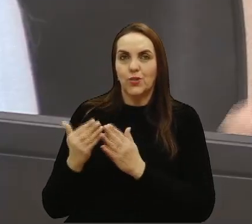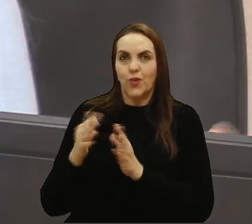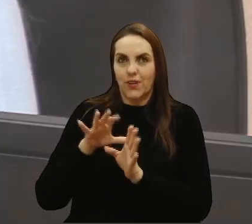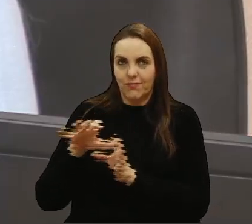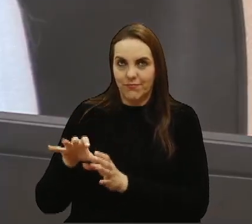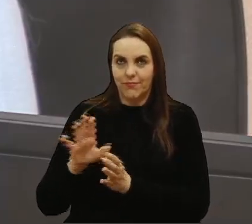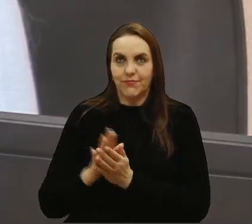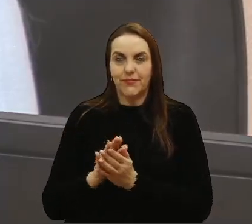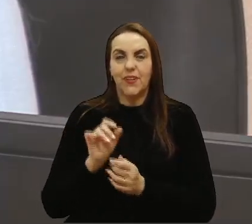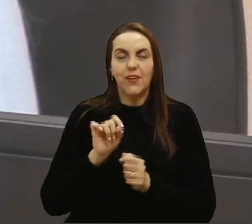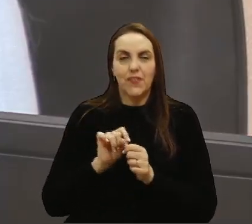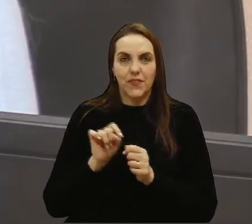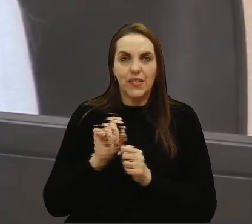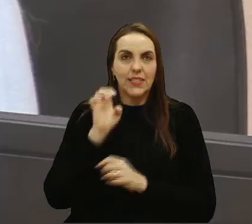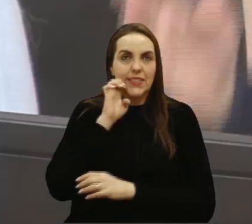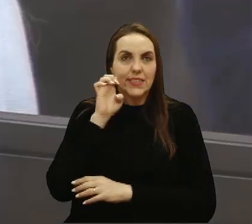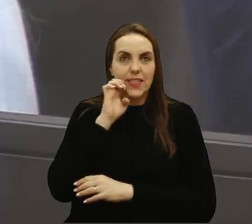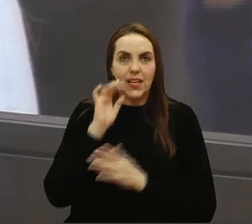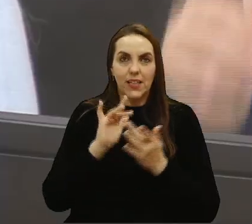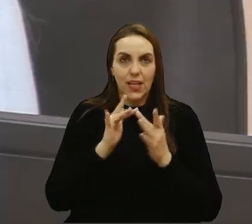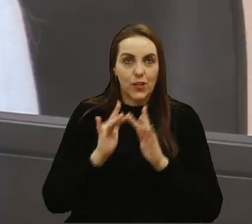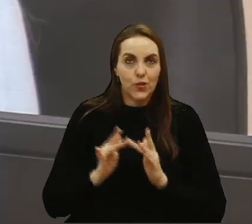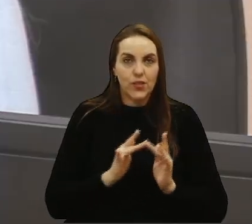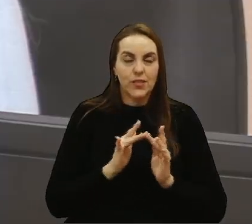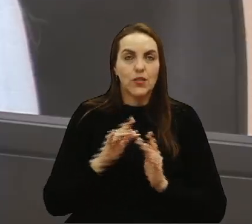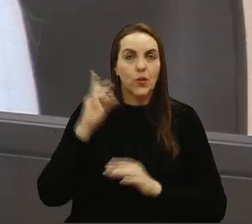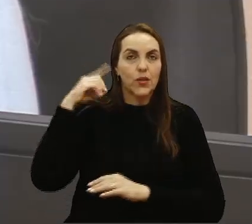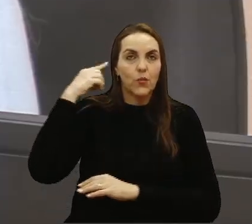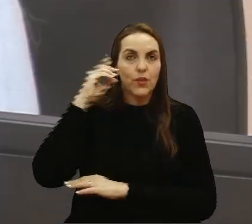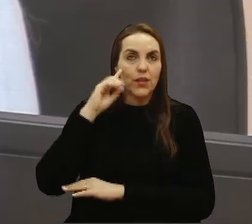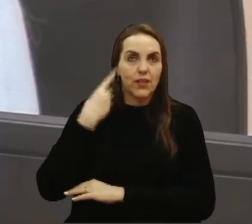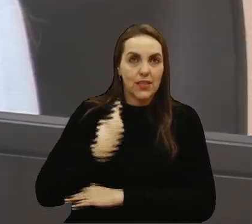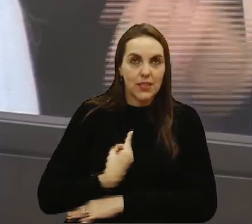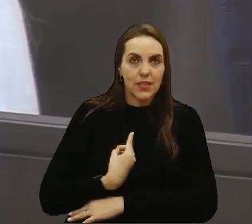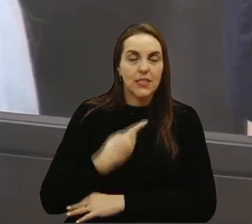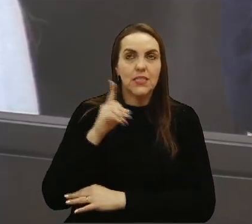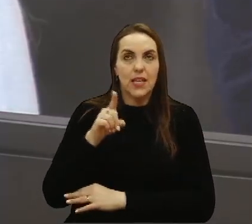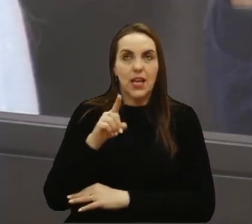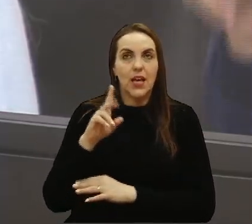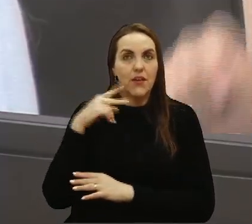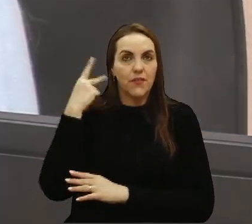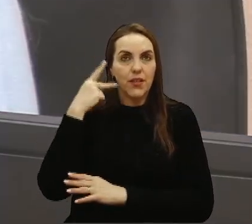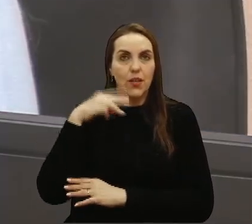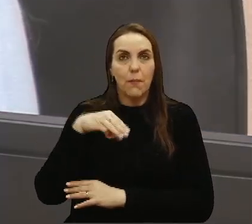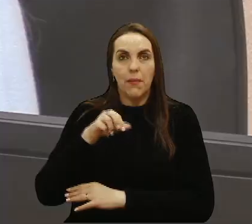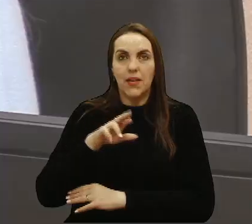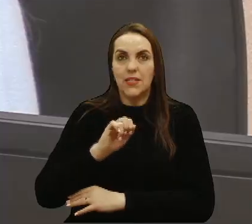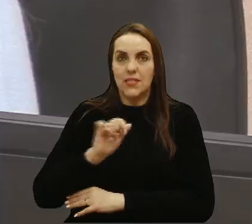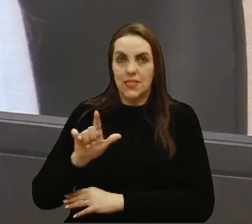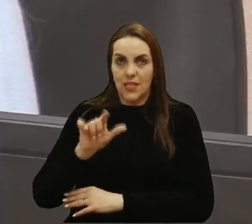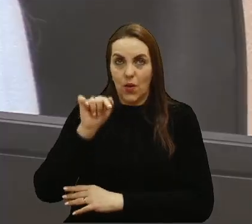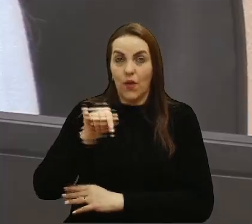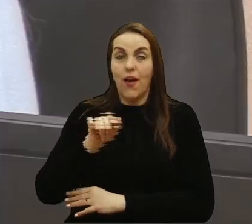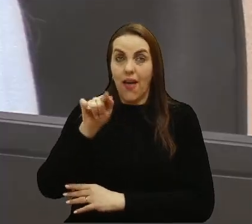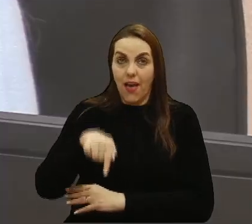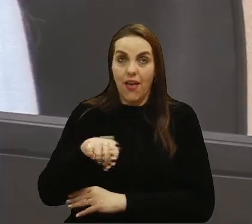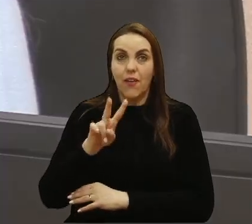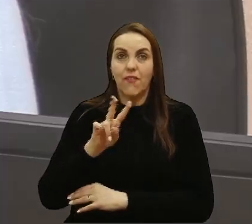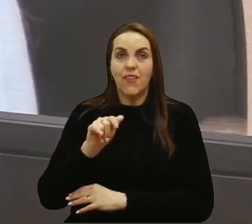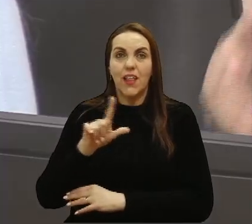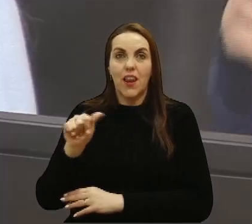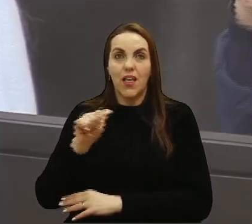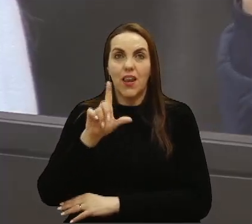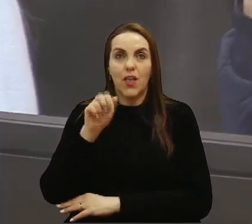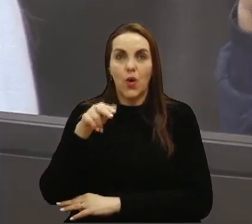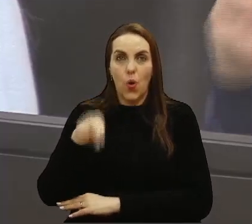fez articulação com a deputada Denise, e a vereadora Marcial Pisoni, que é lá no Vila Leão, né? Então, duas